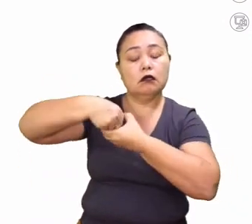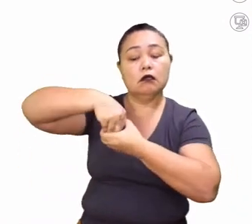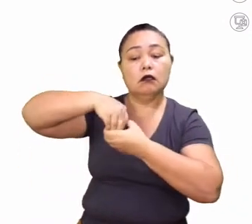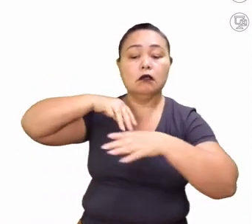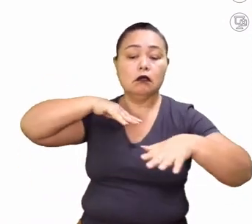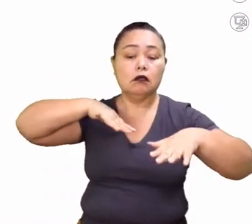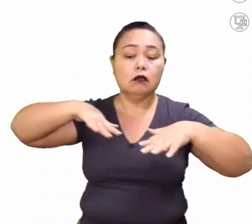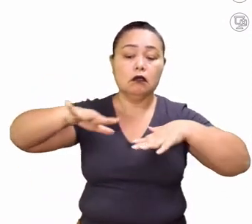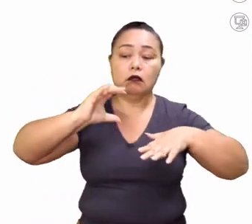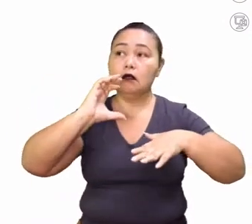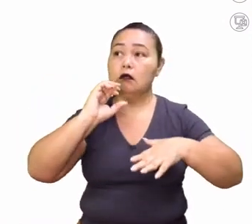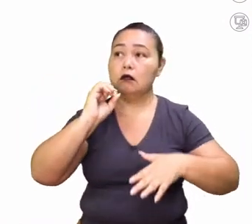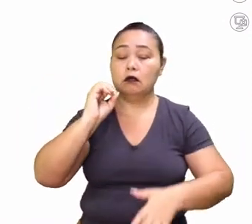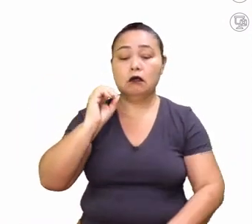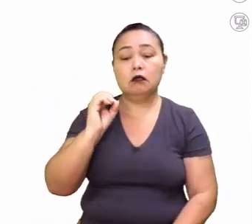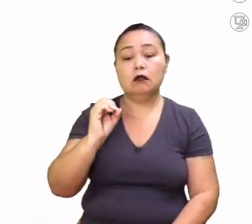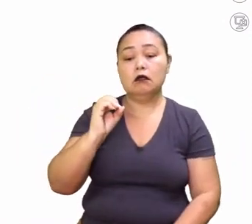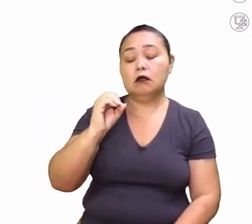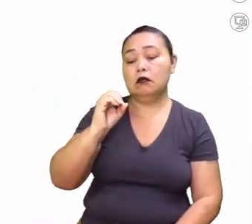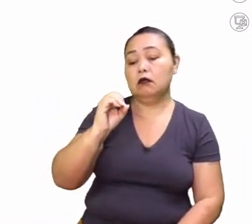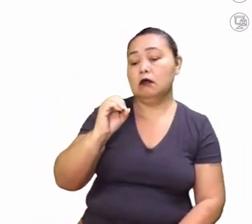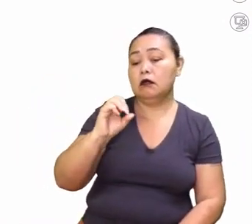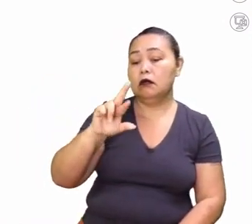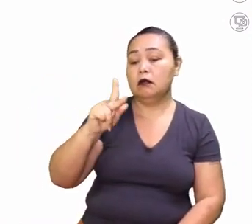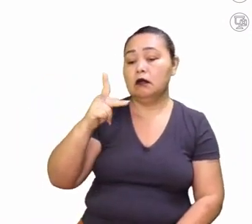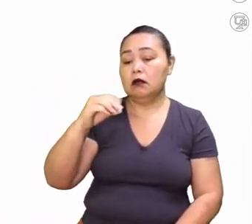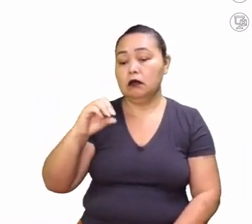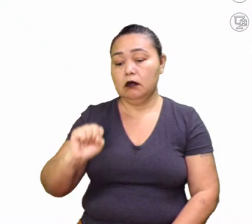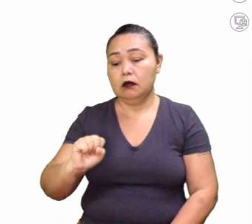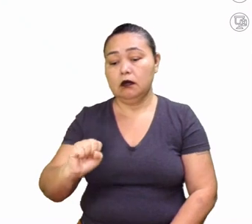movimento aos corpos